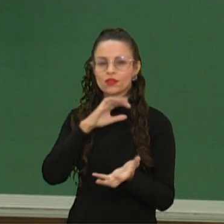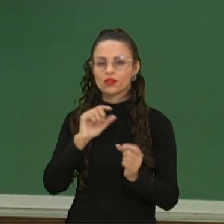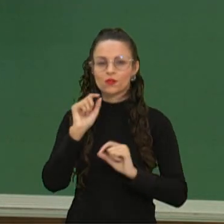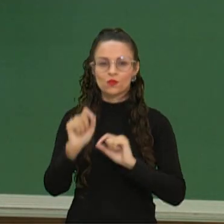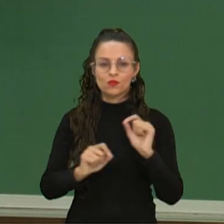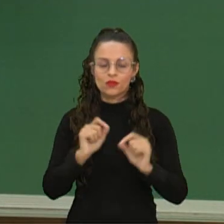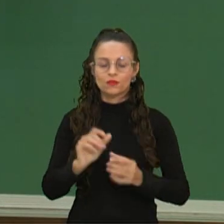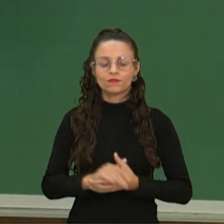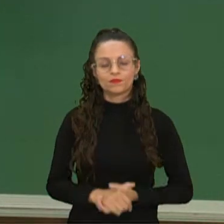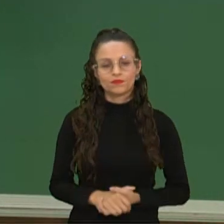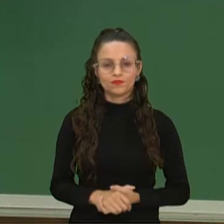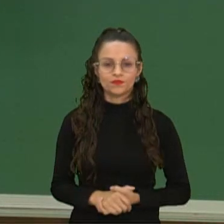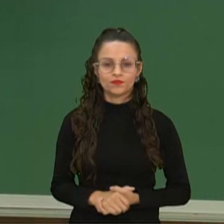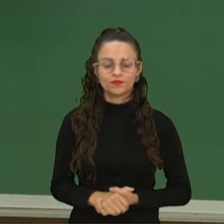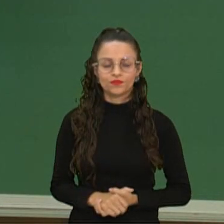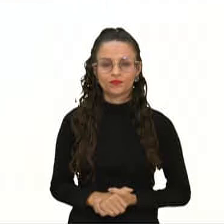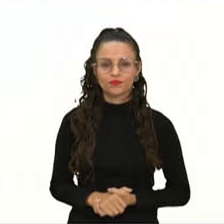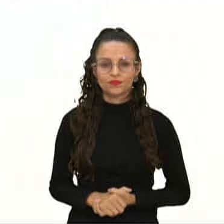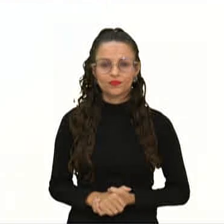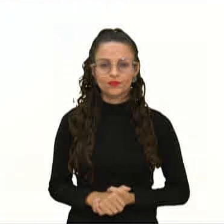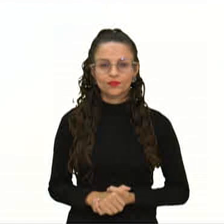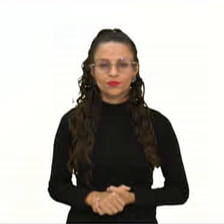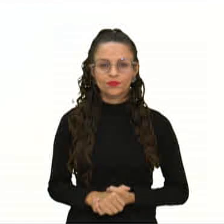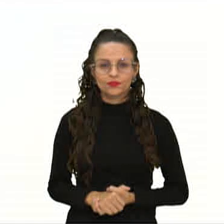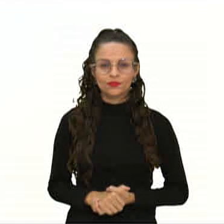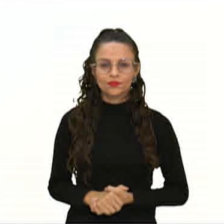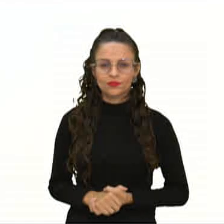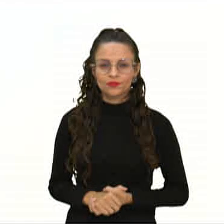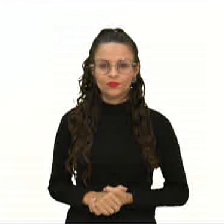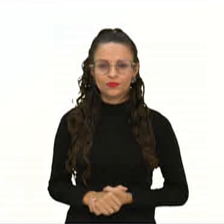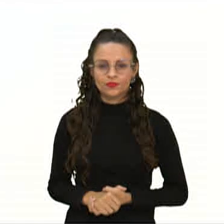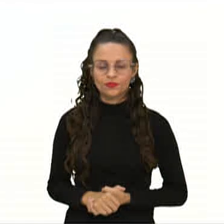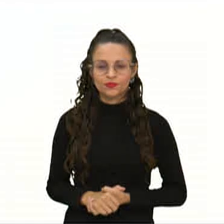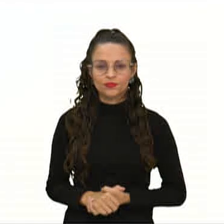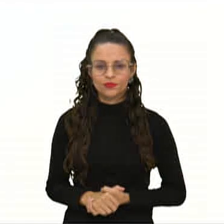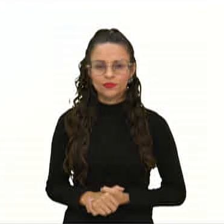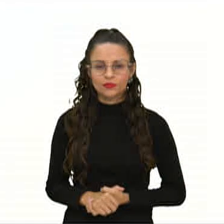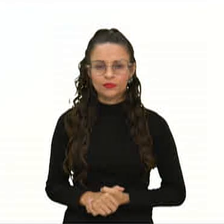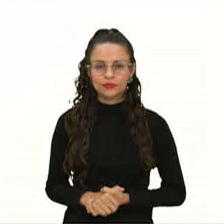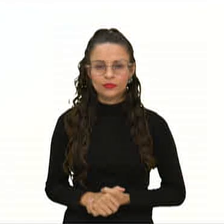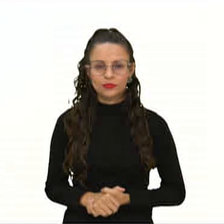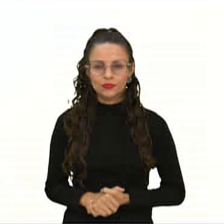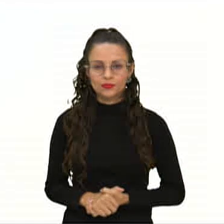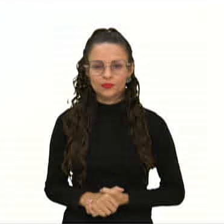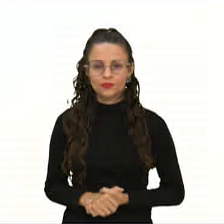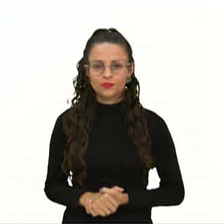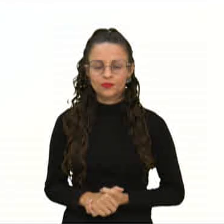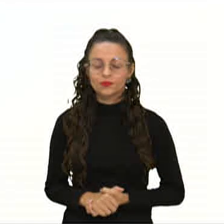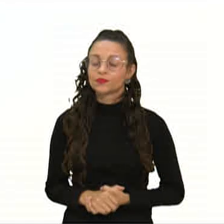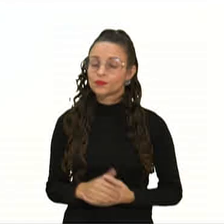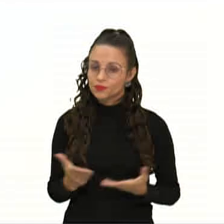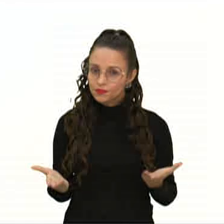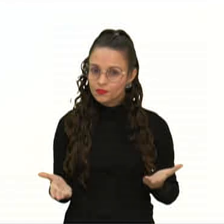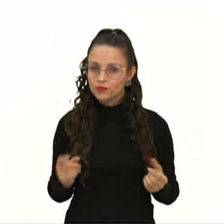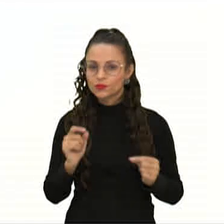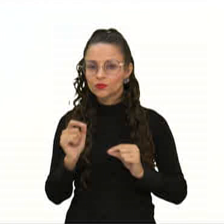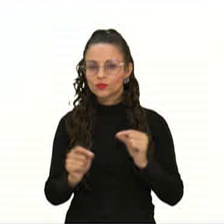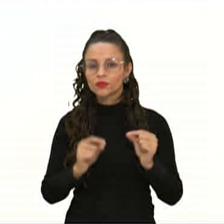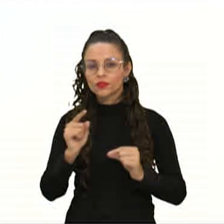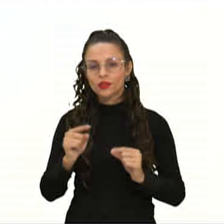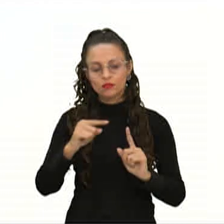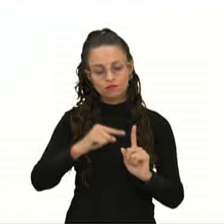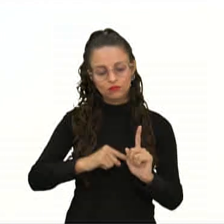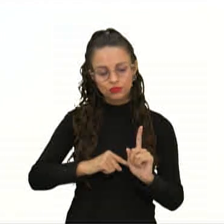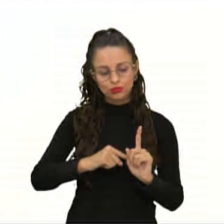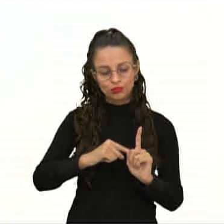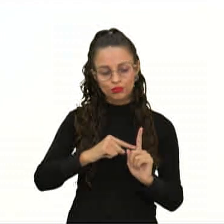increase of Earth and ocean's average surface temperature due to effect of greenhouse gases. É quando ele fala que é o aumento da